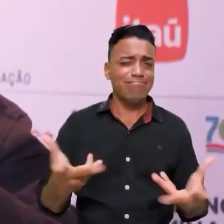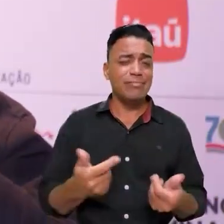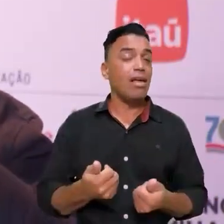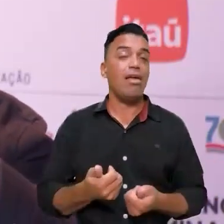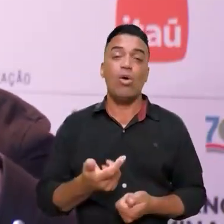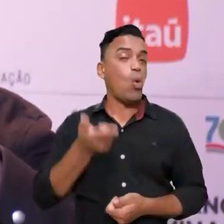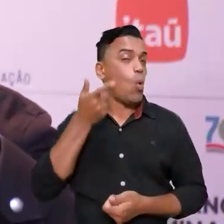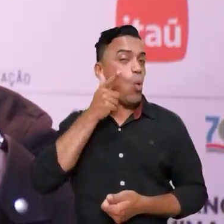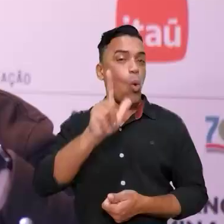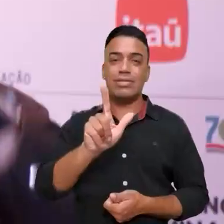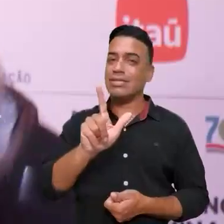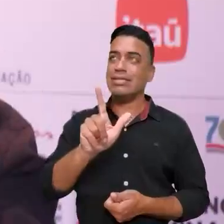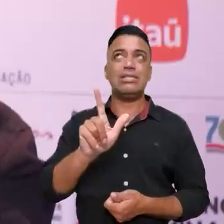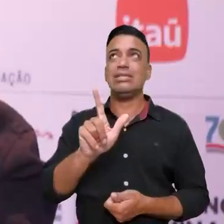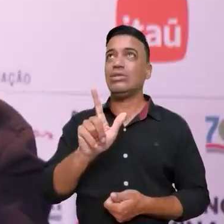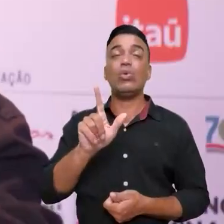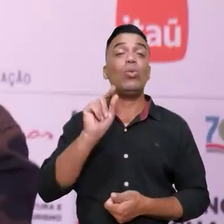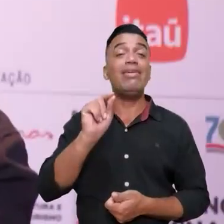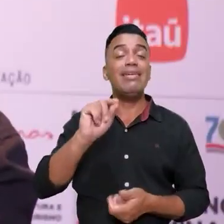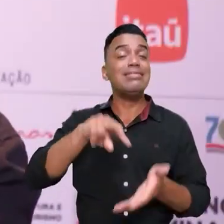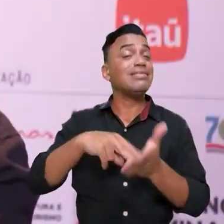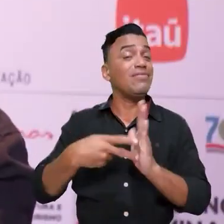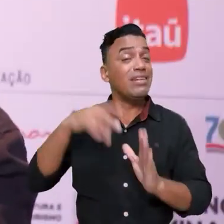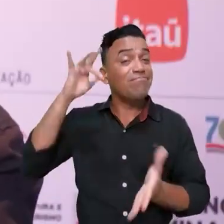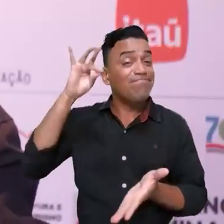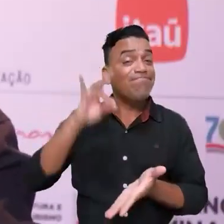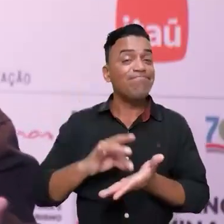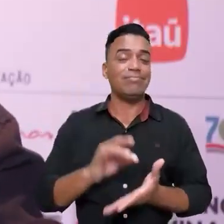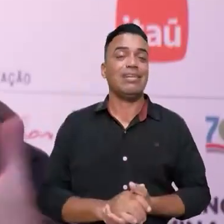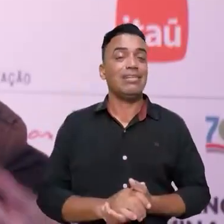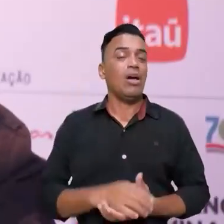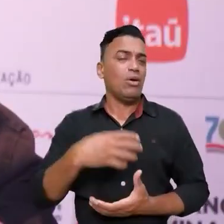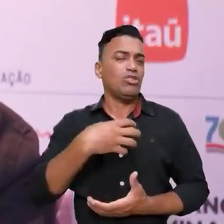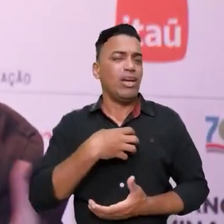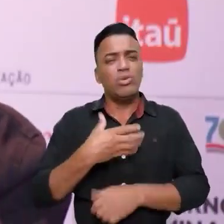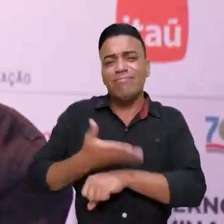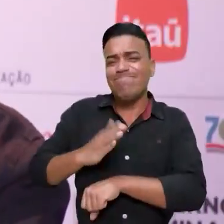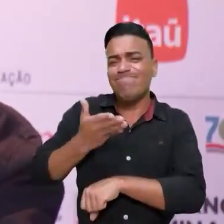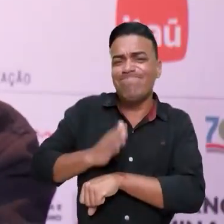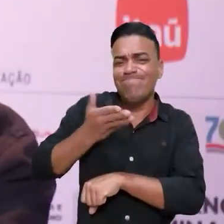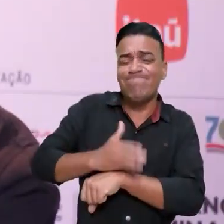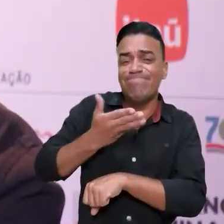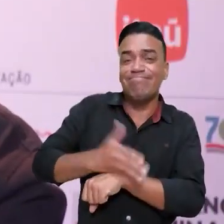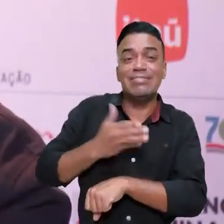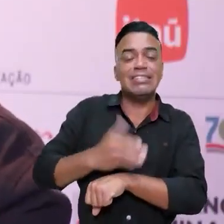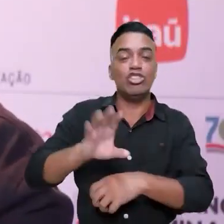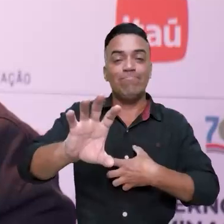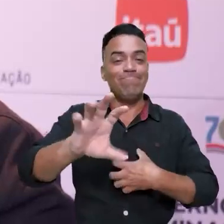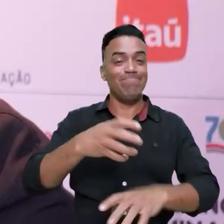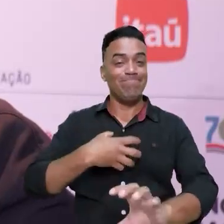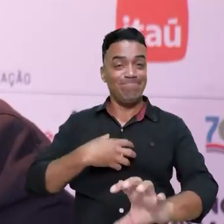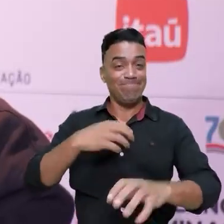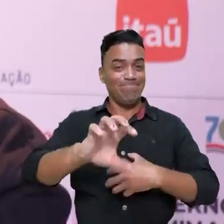consigo nem chegar perto do que é de verdade. Então é um exercício, né, mesmo de